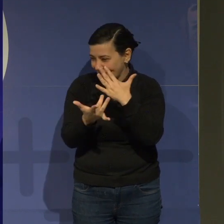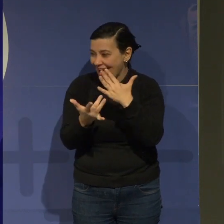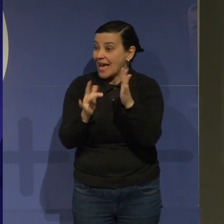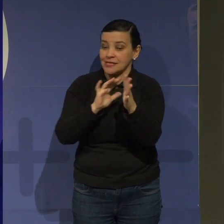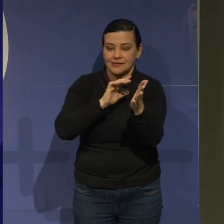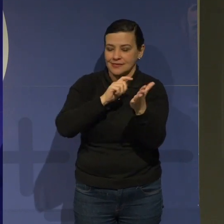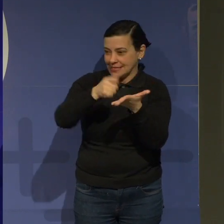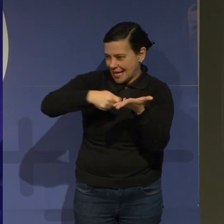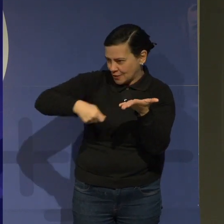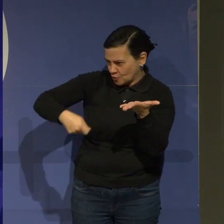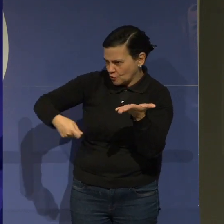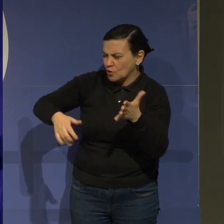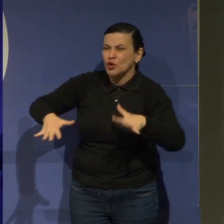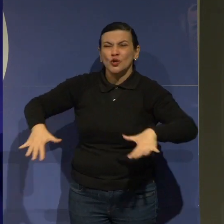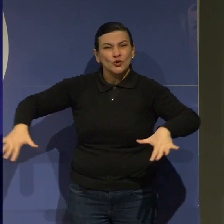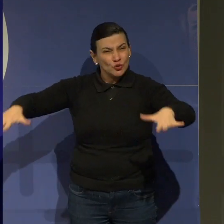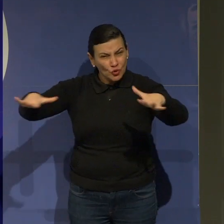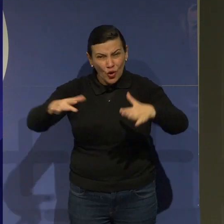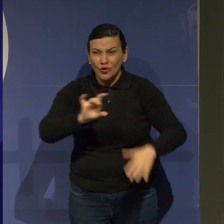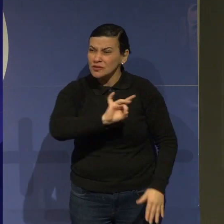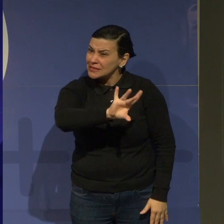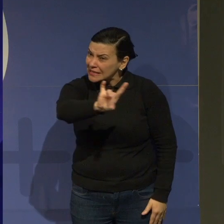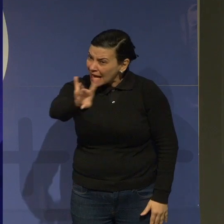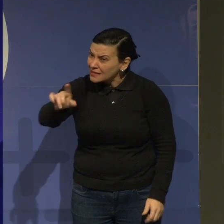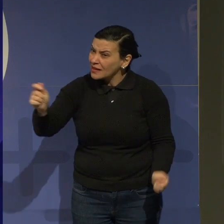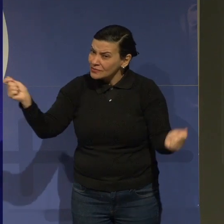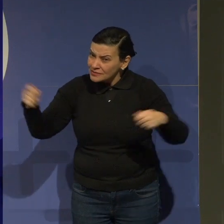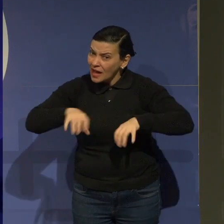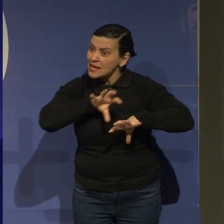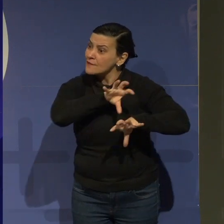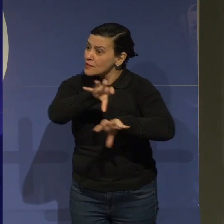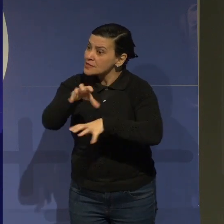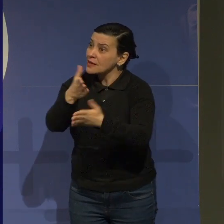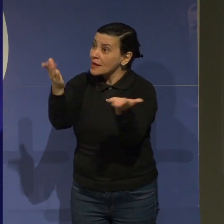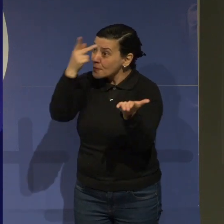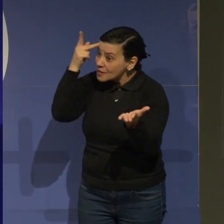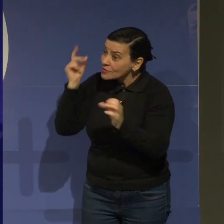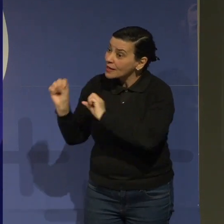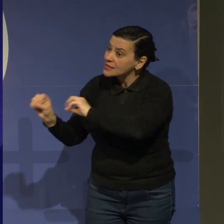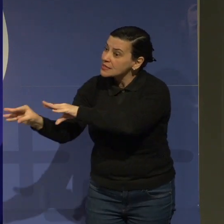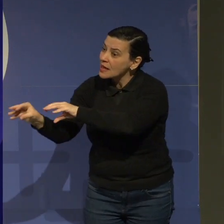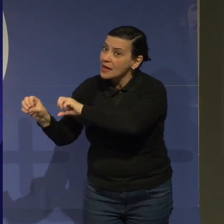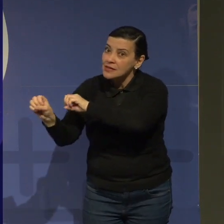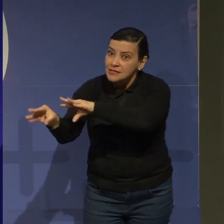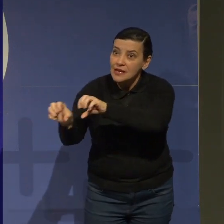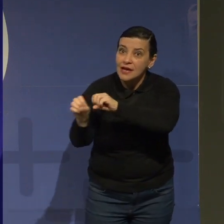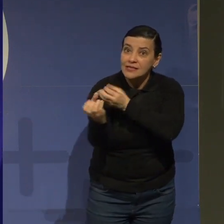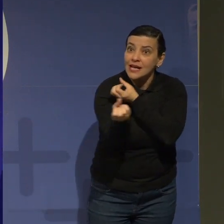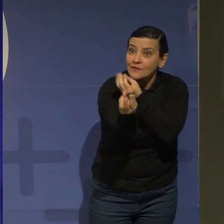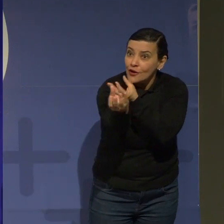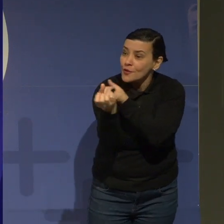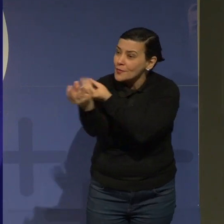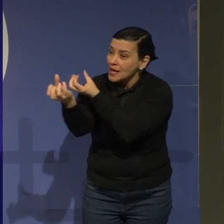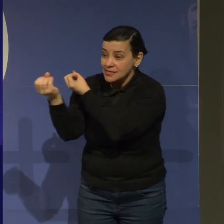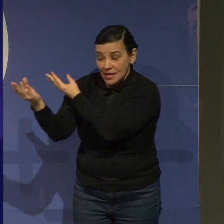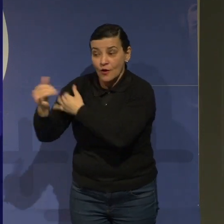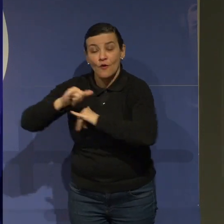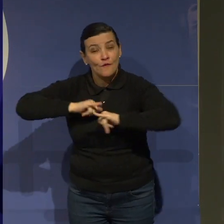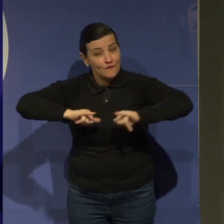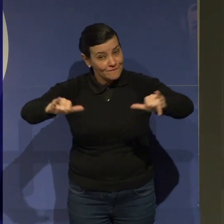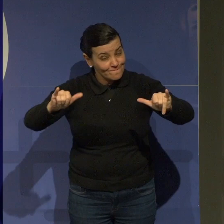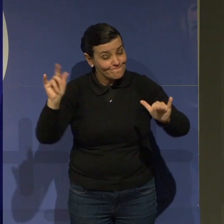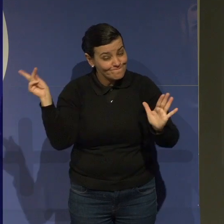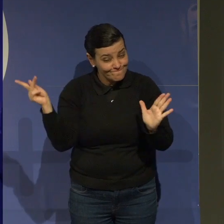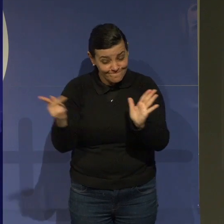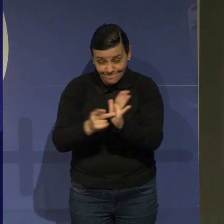ser, todos nós, grandes influenciadores, de ensinar as pessoas a colocar texto alternativo. Porque eu te garanto, a maioria das